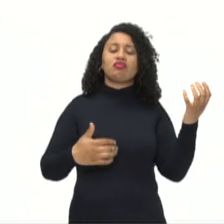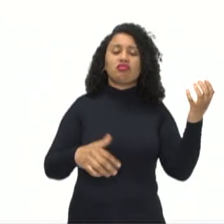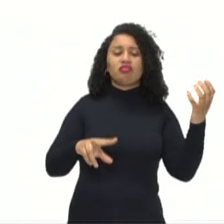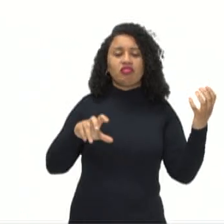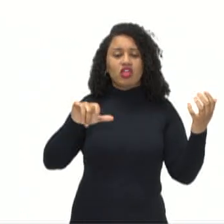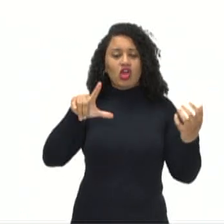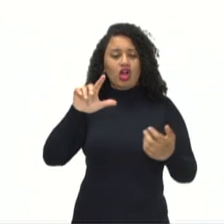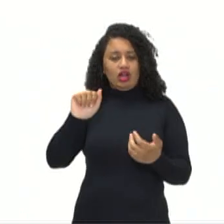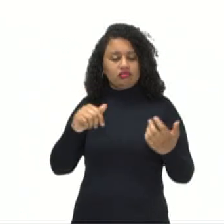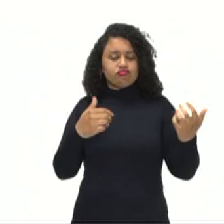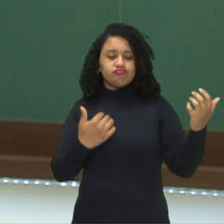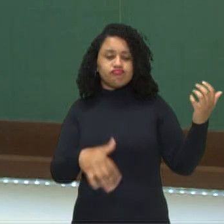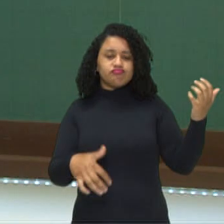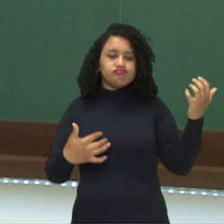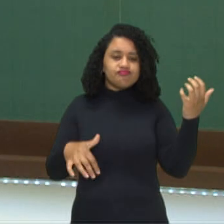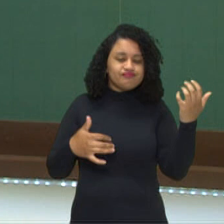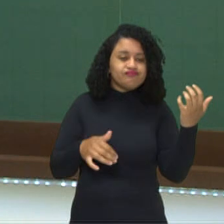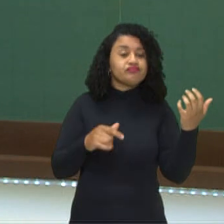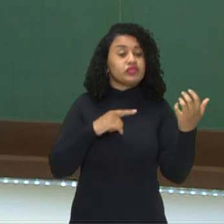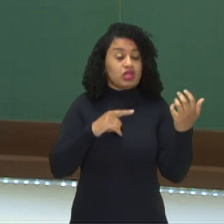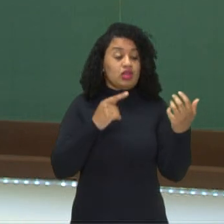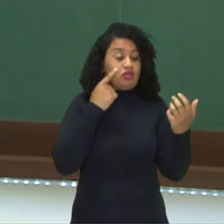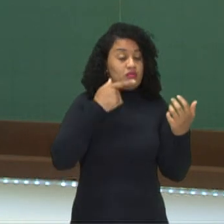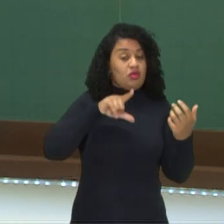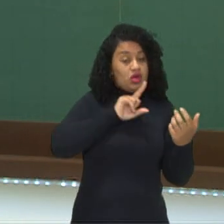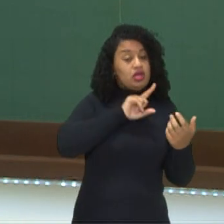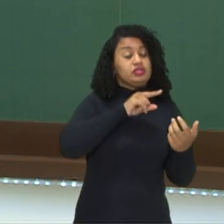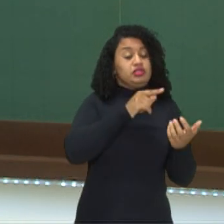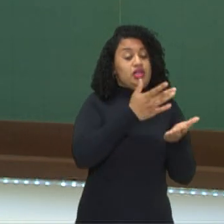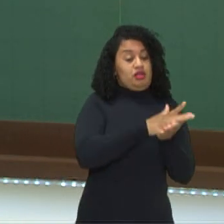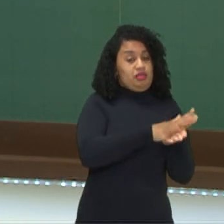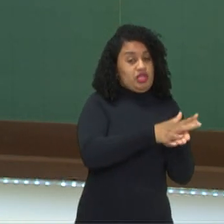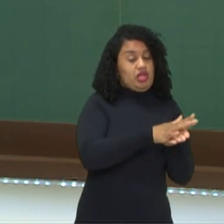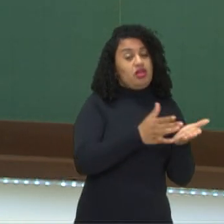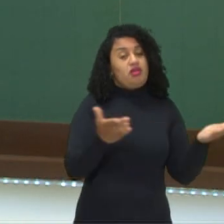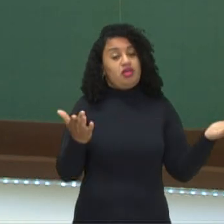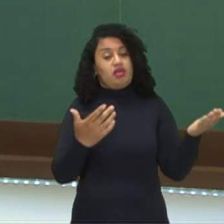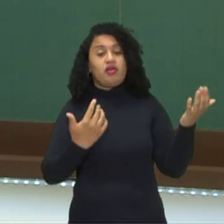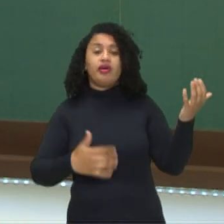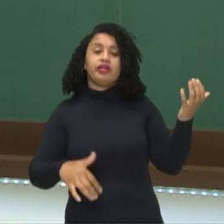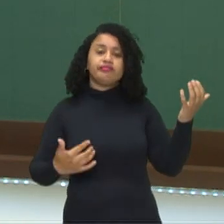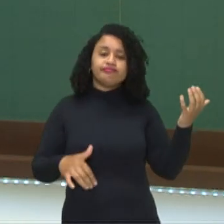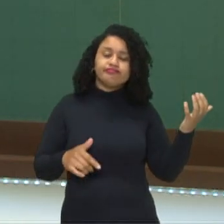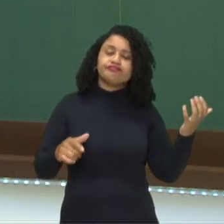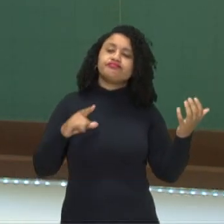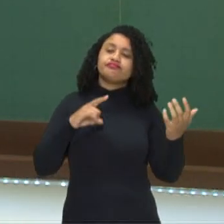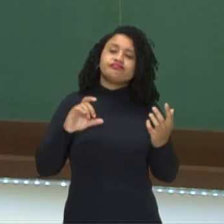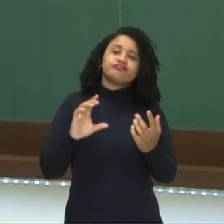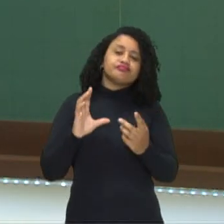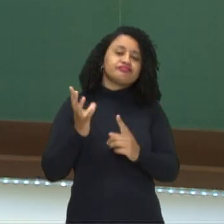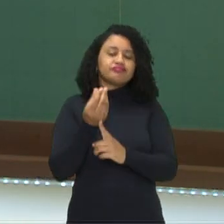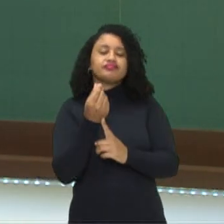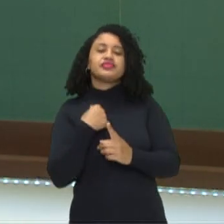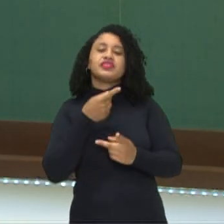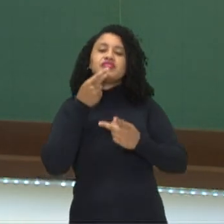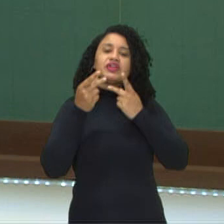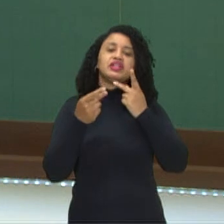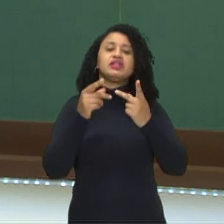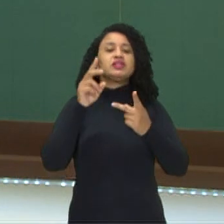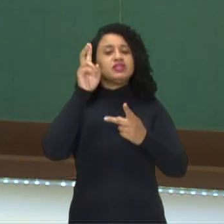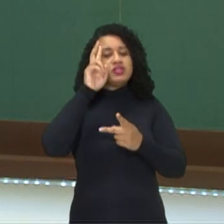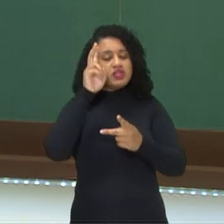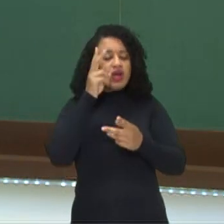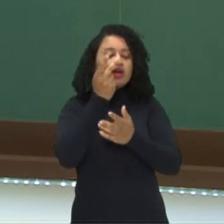gente viu ali a embolada no pandeiro e aqui viola, né? Os artistas contando essas histórias, cheias de poesia